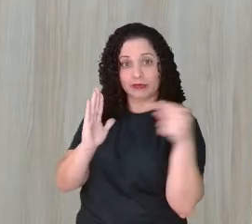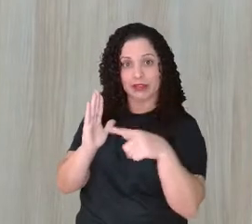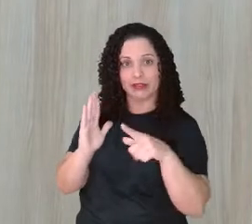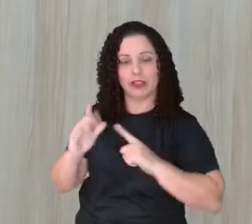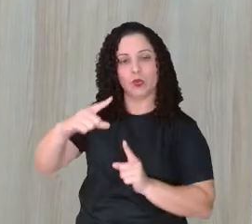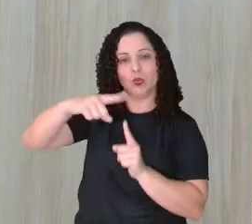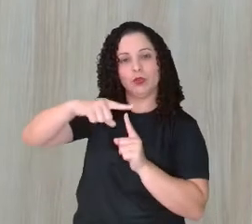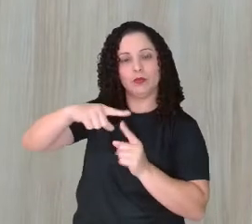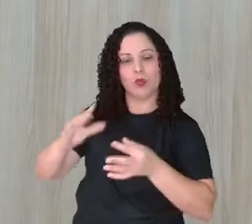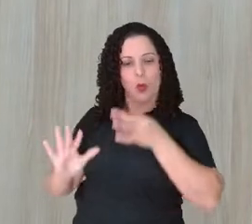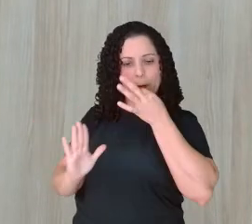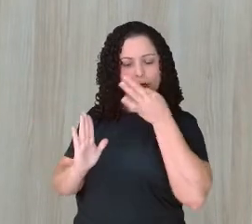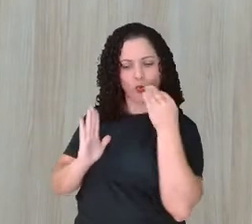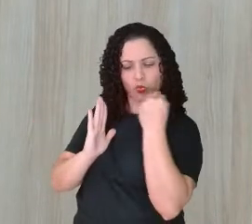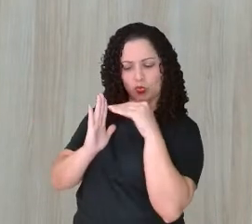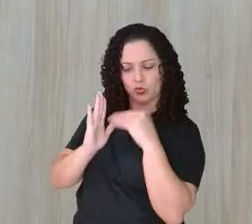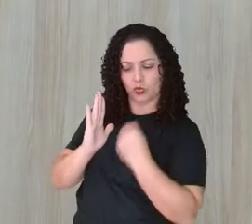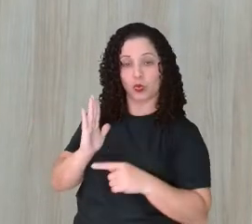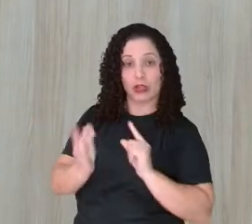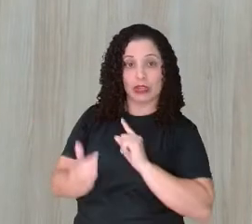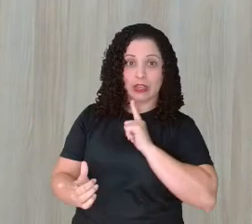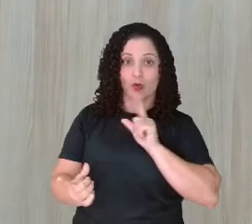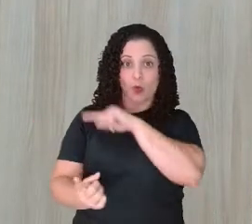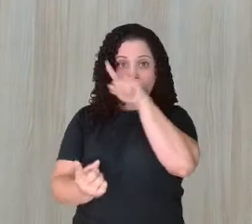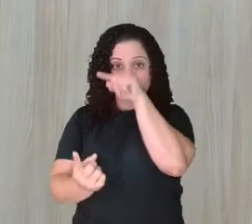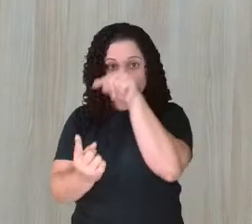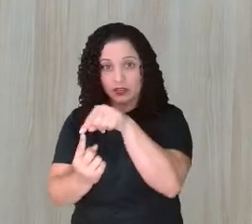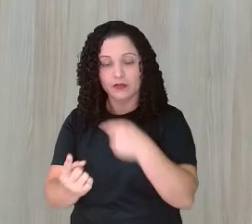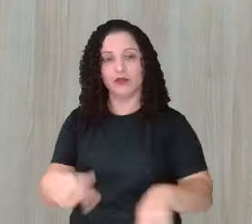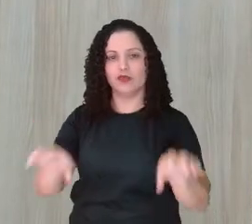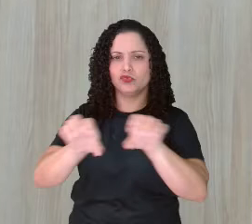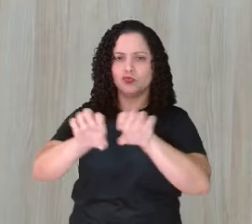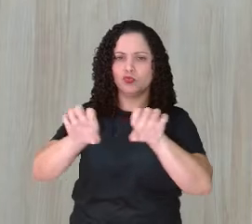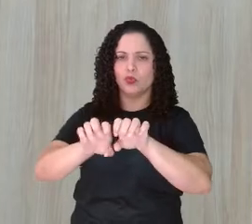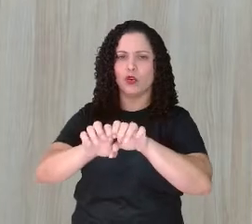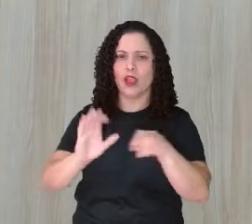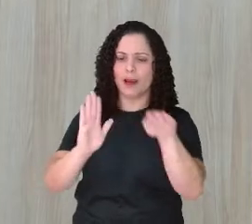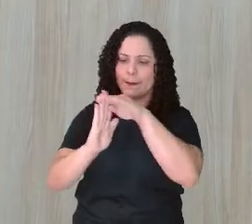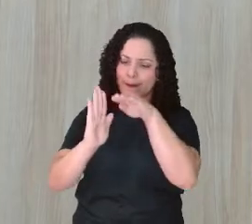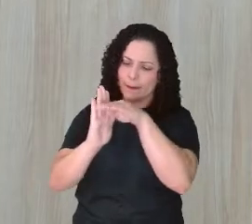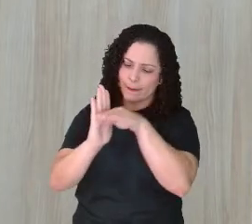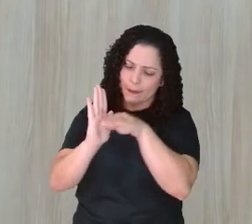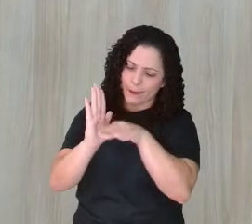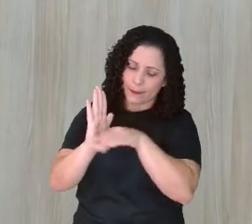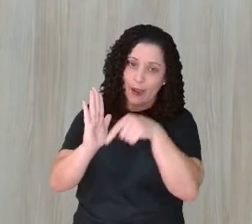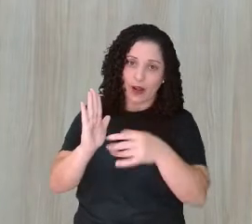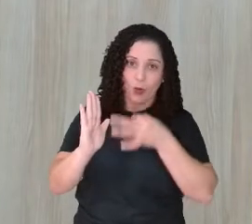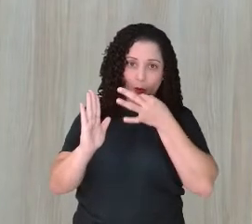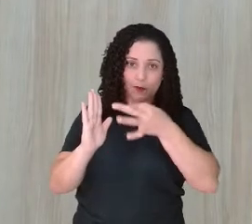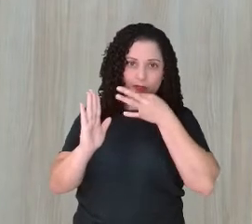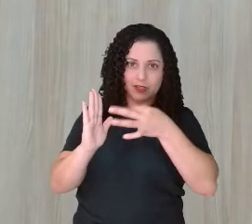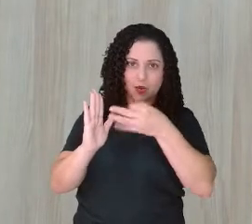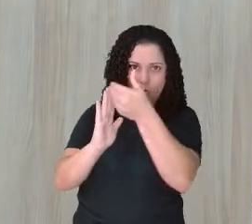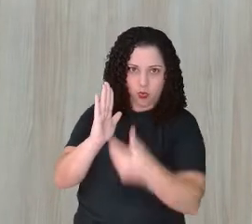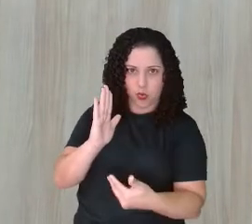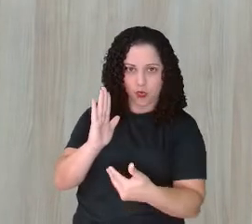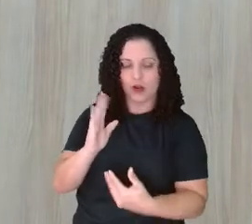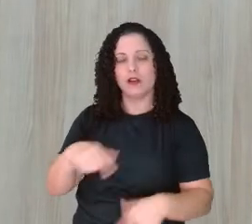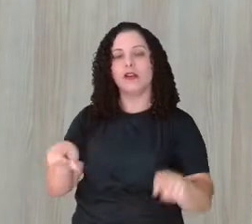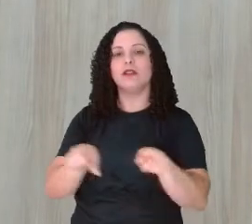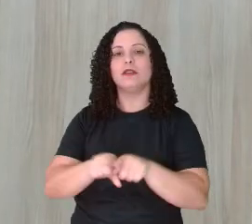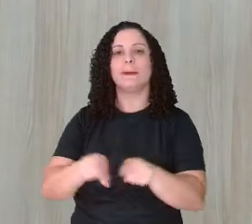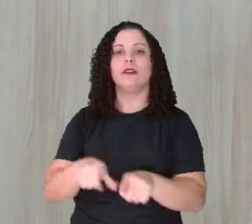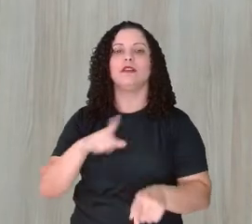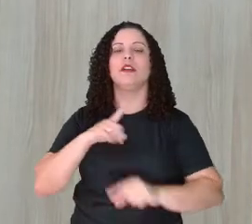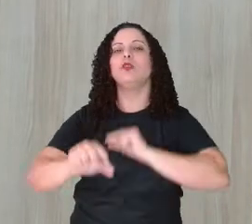tipo argumentativo, porque o objetivo, a estrutura se desenvolve com o objetivo de argumentar. Da mesma forma que a gente